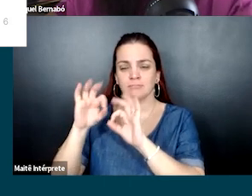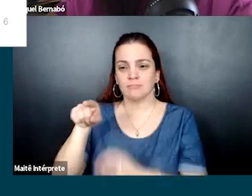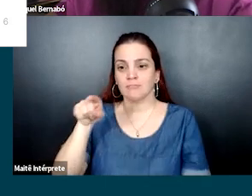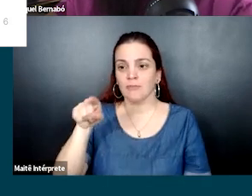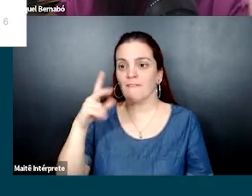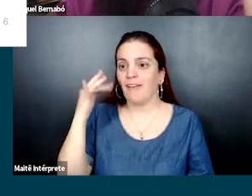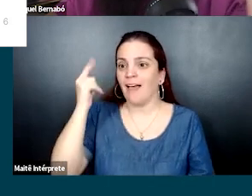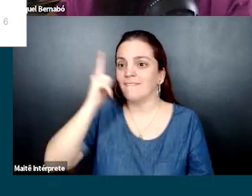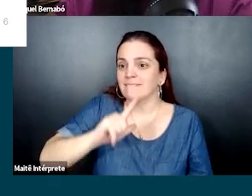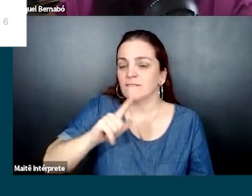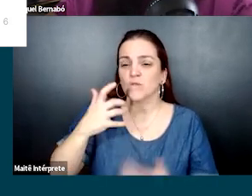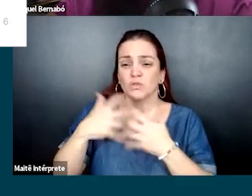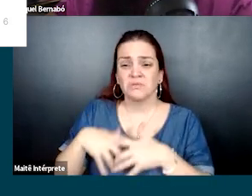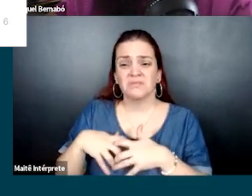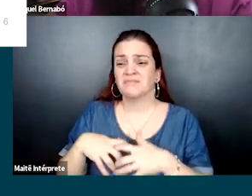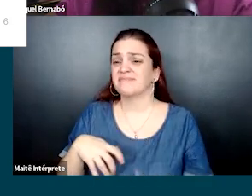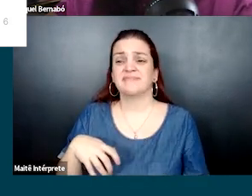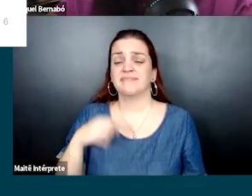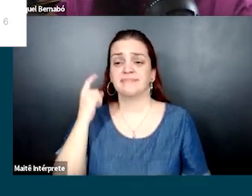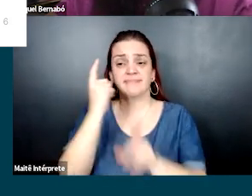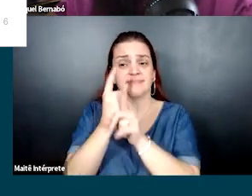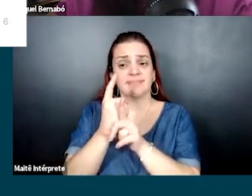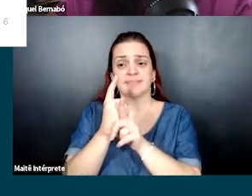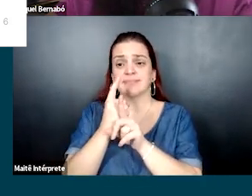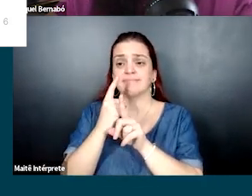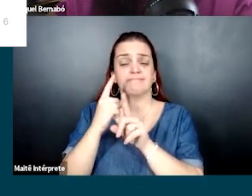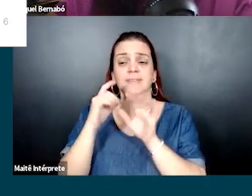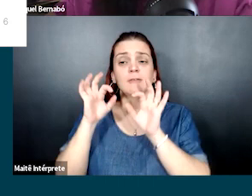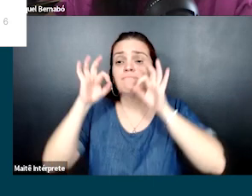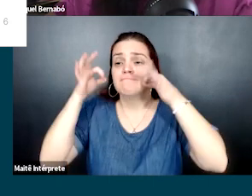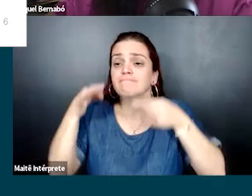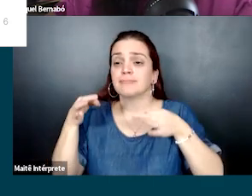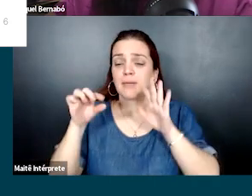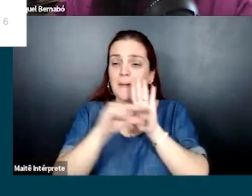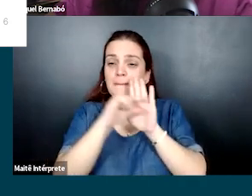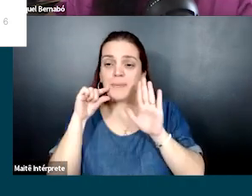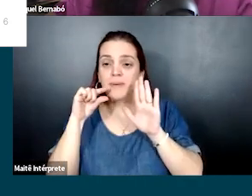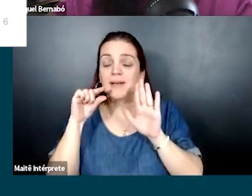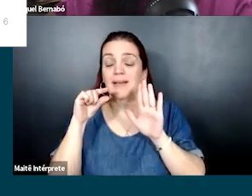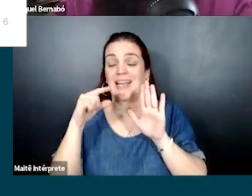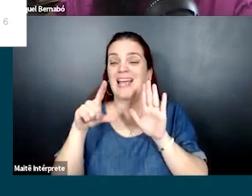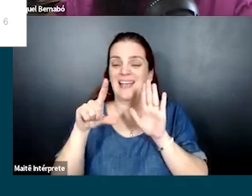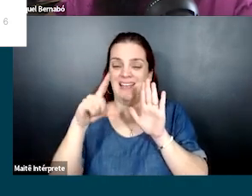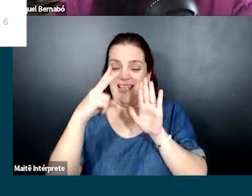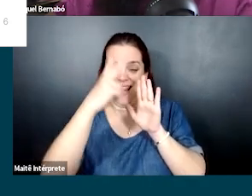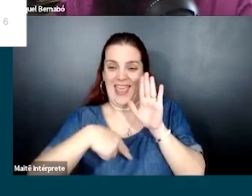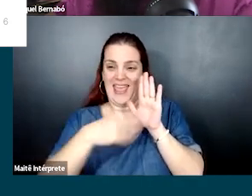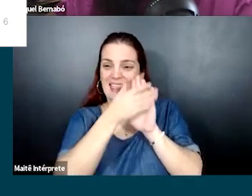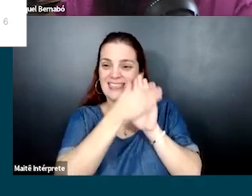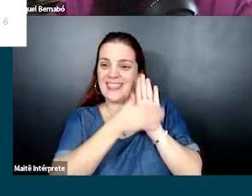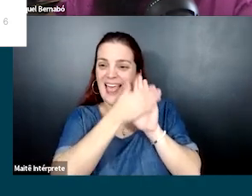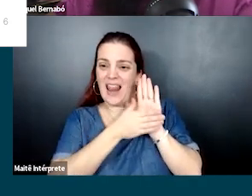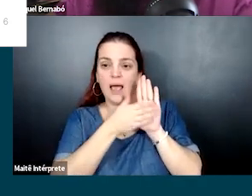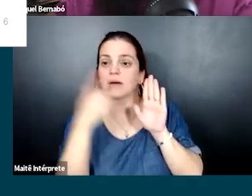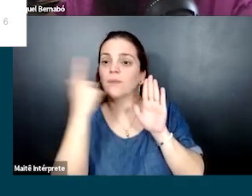o que a gente queria apostar ali no quarto, no trimestre, ela simplesmente não estava tagueada corretamente. E aí, o leitor de tela